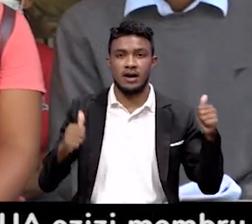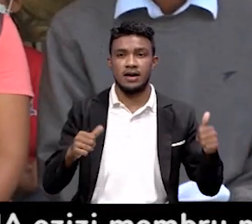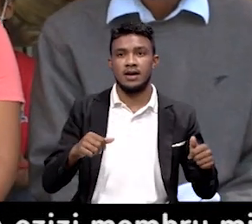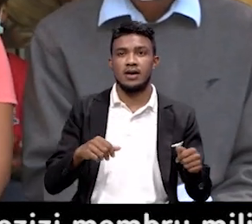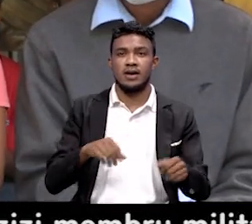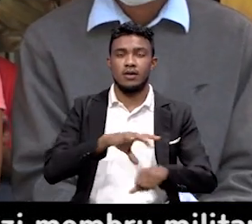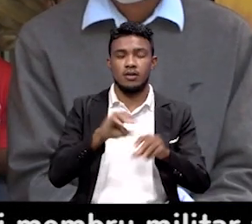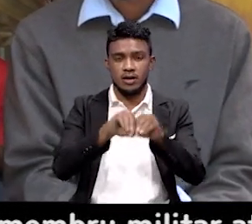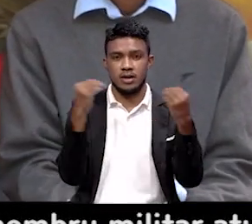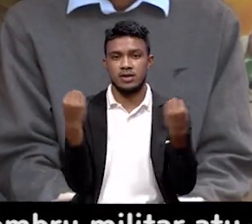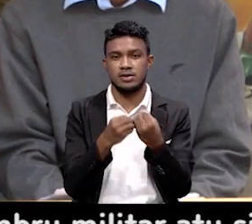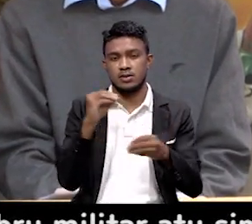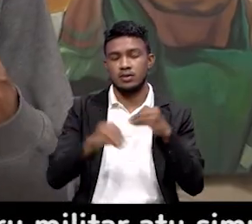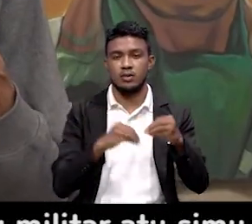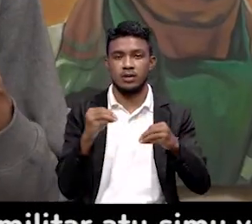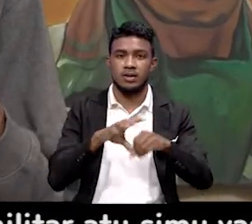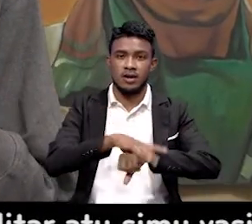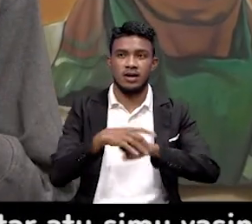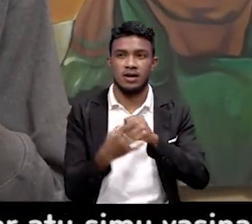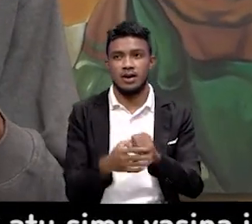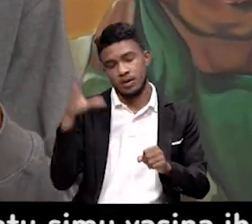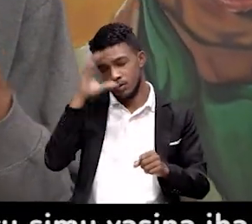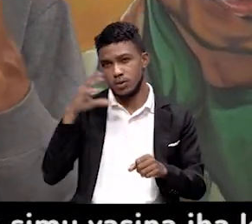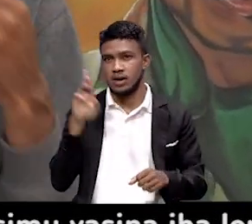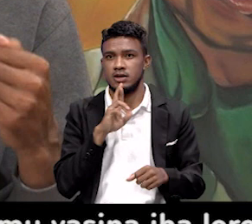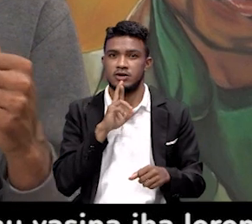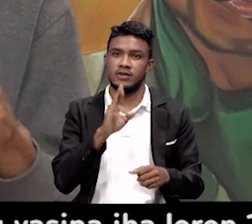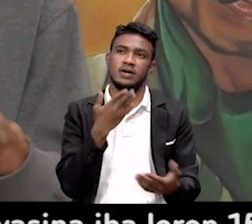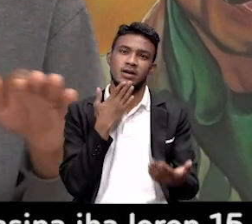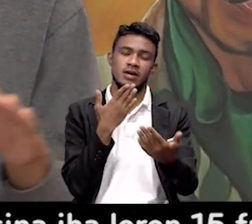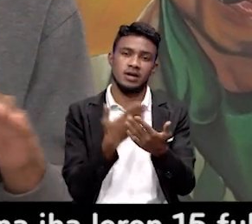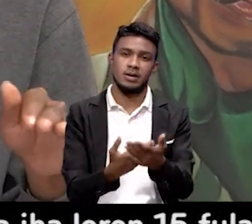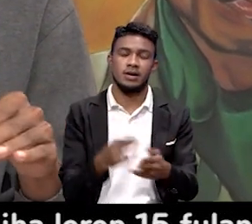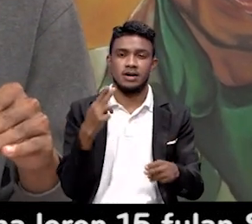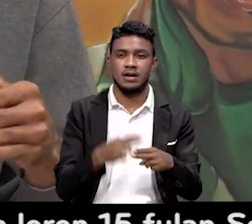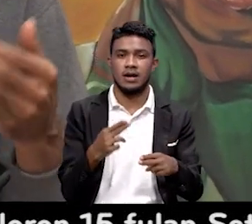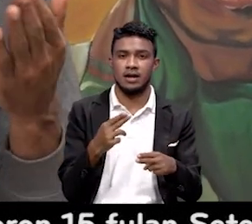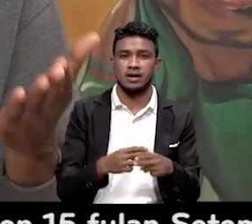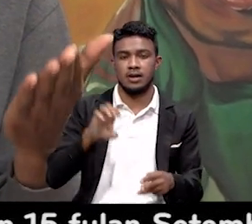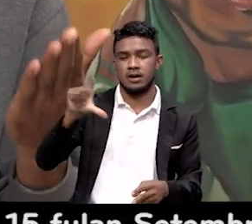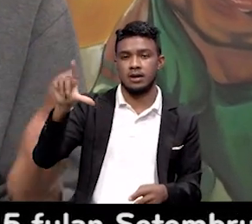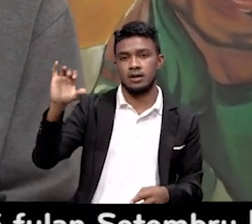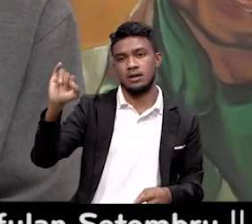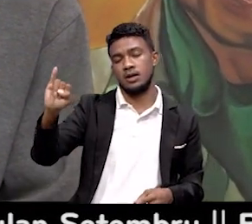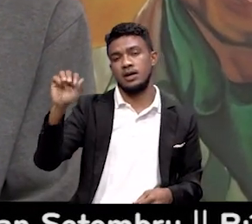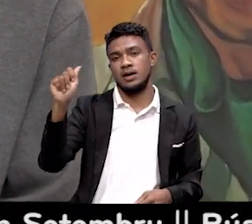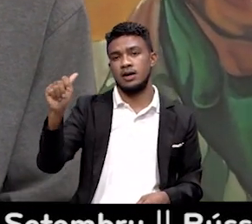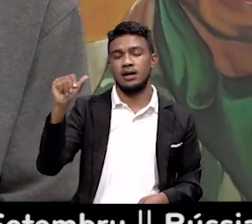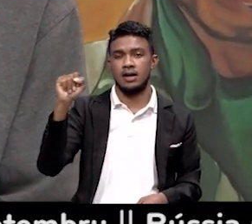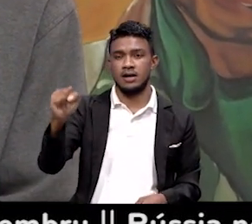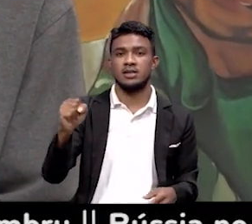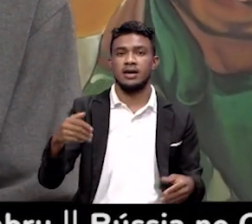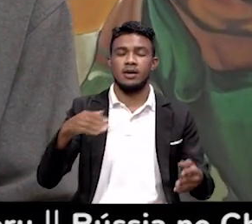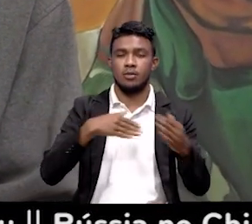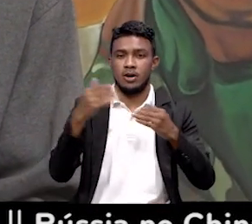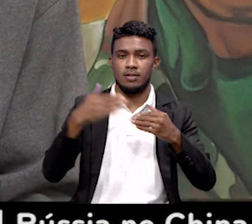ia solução dia ba questão. Assistente advogado Rede Barrai Elias Gurinho Hateten, problema nebe acontece